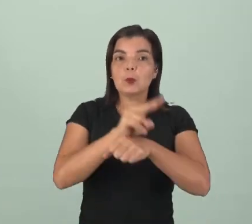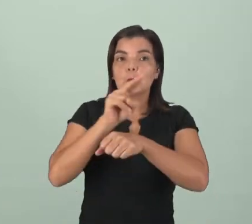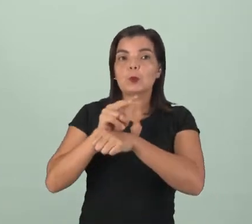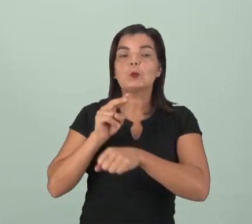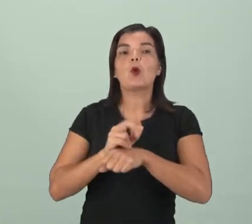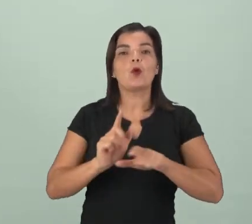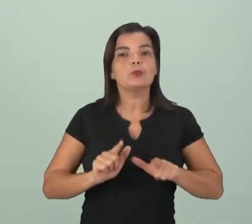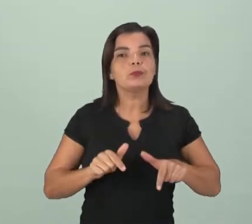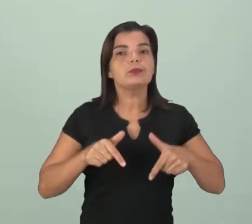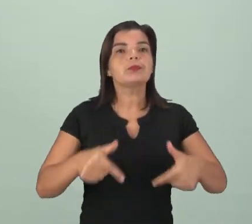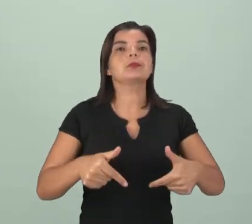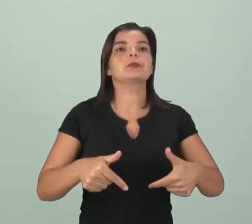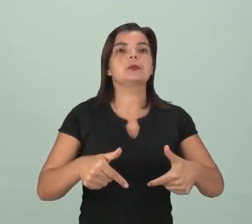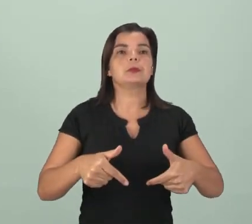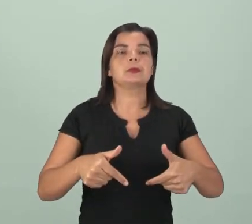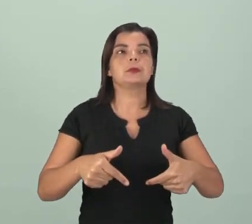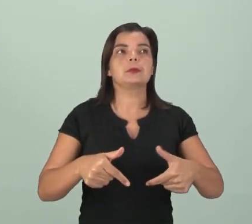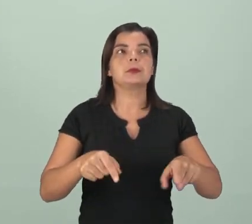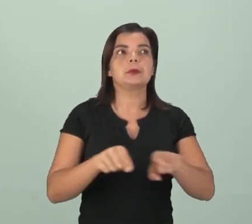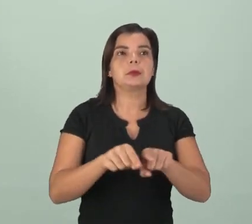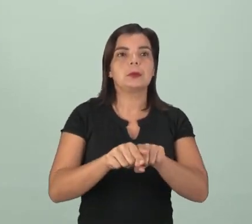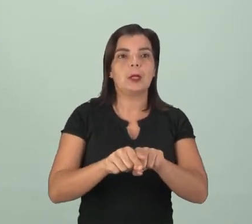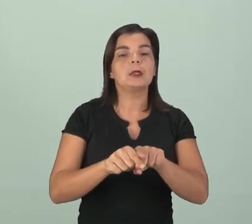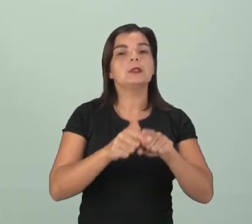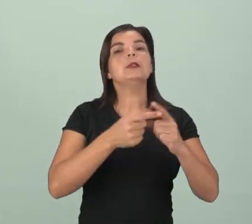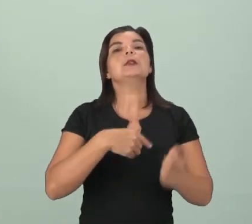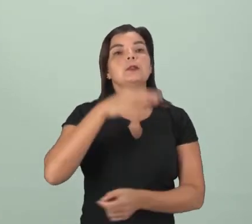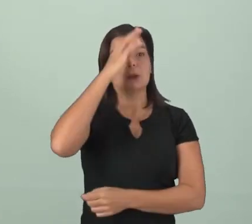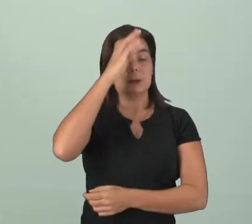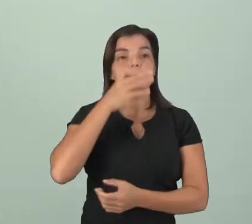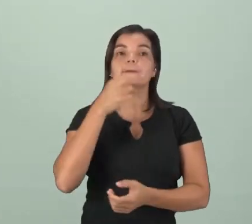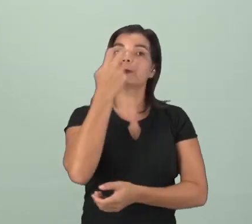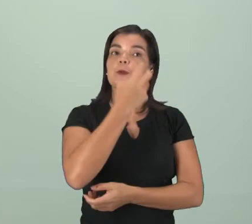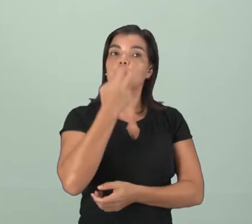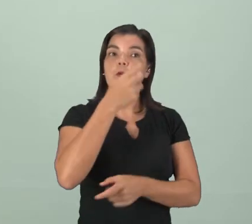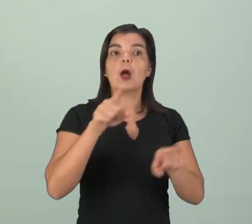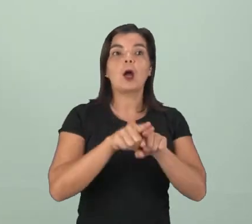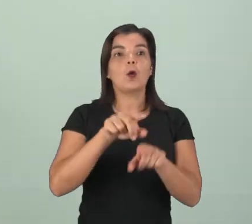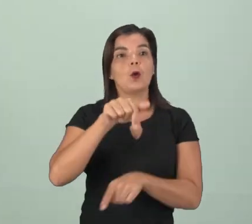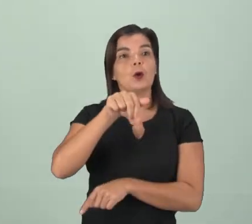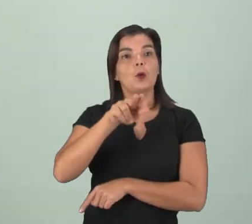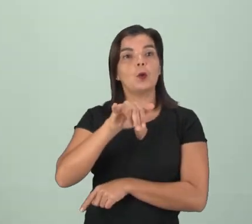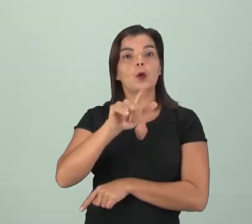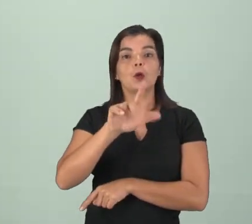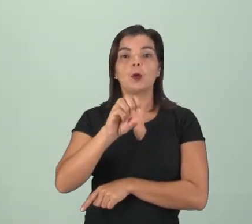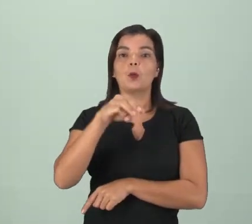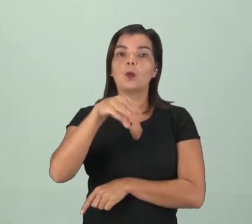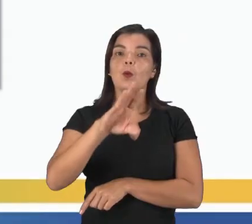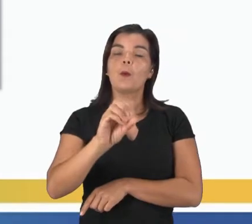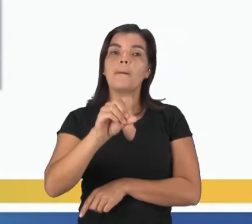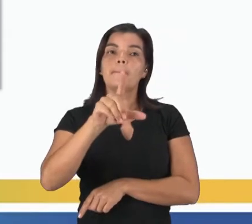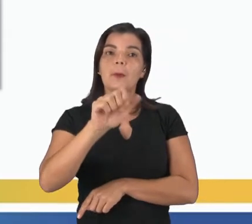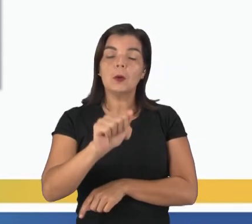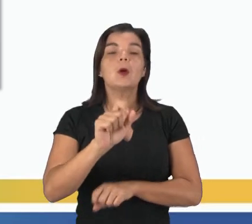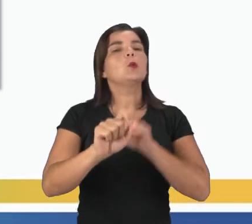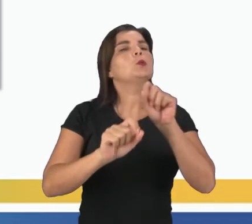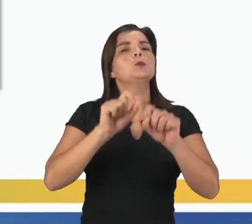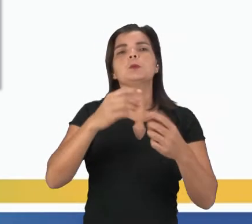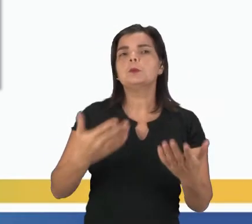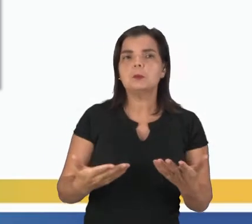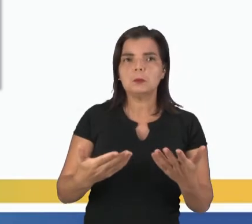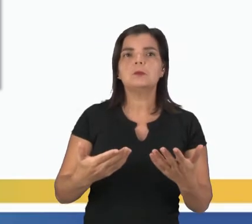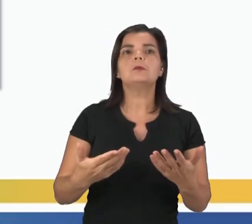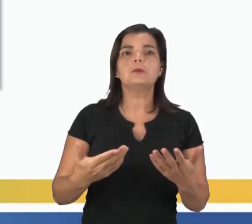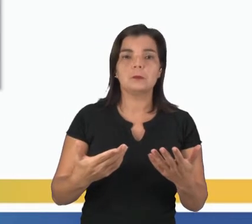preservando, lutando pela preservação das suas tradições orais. A tradição quilombola, todo mundo conhece a tradição quilombola, a